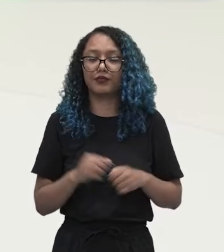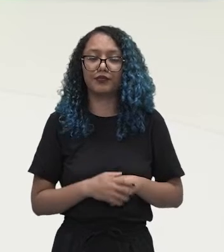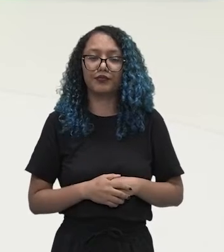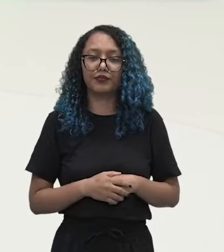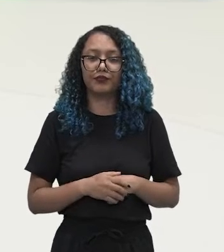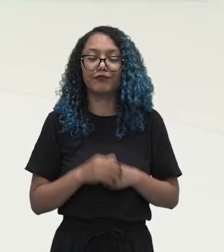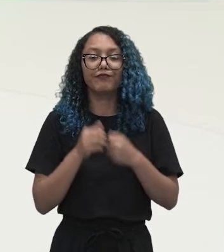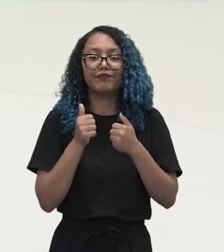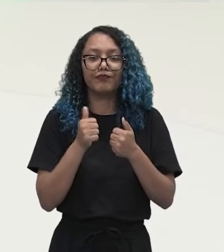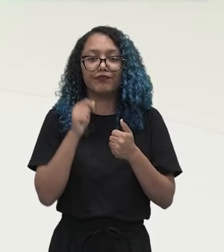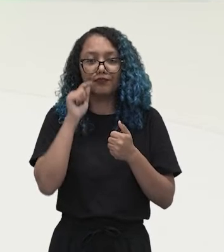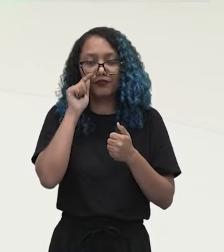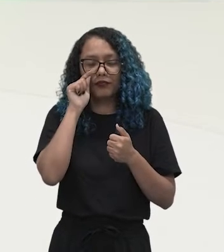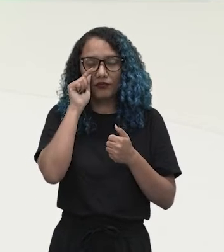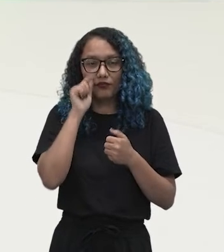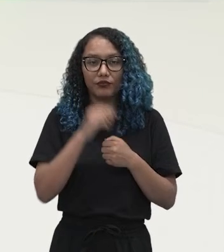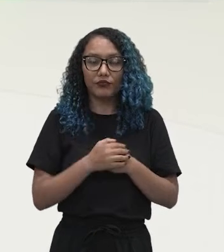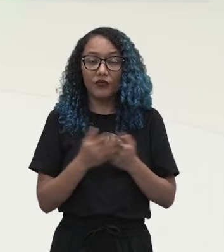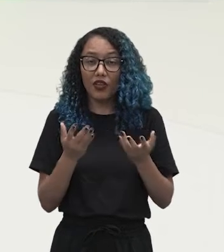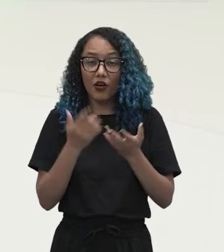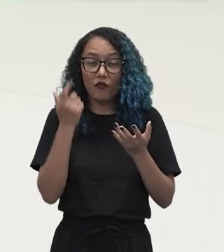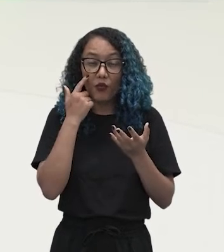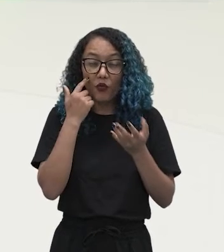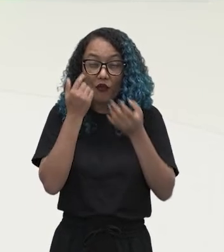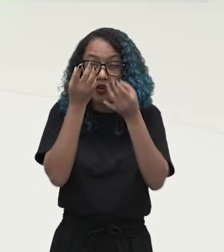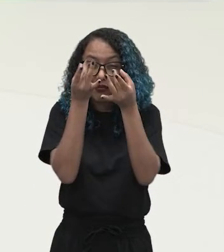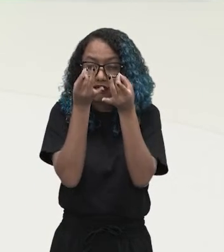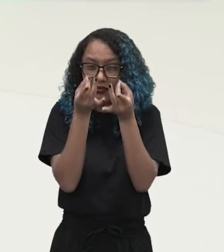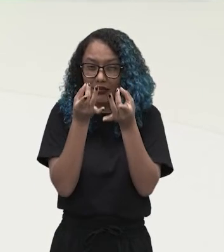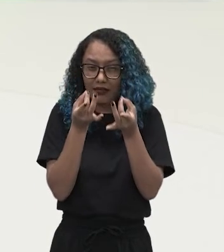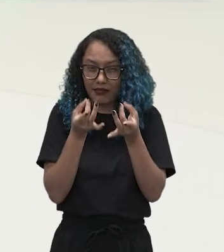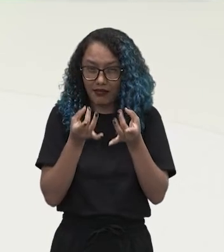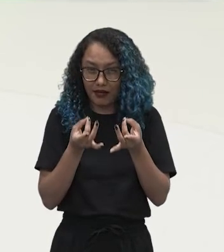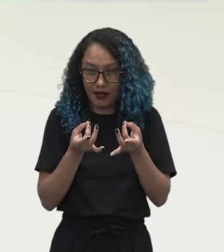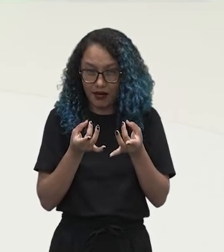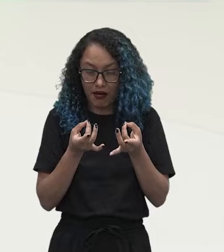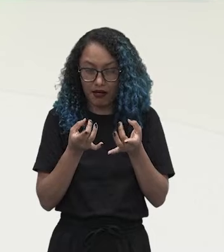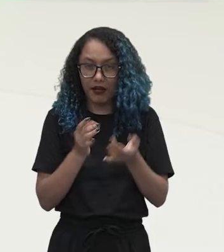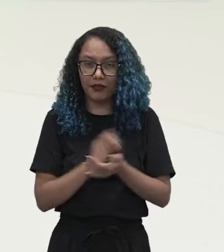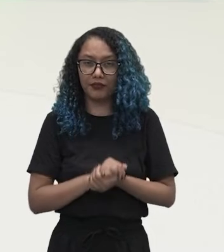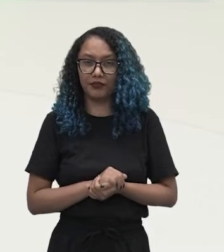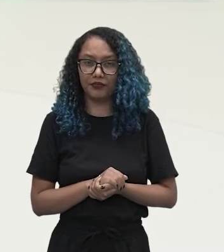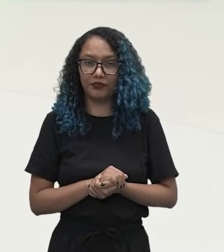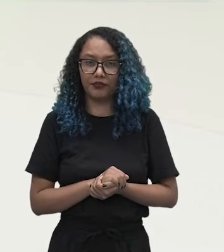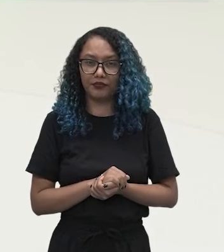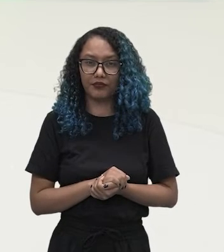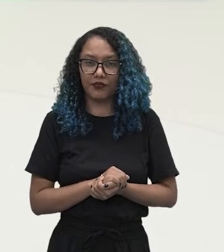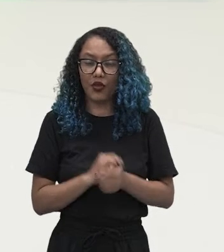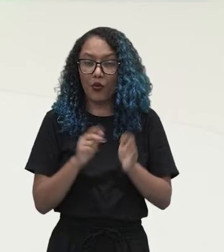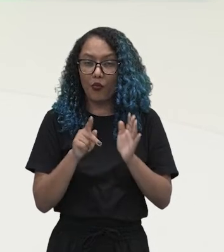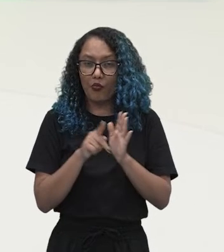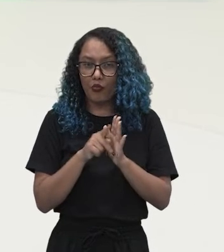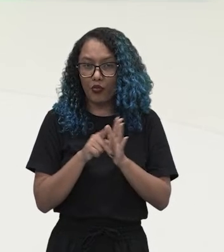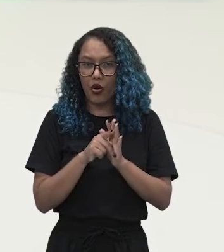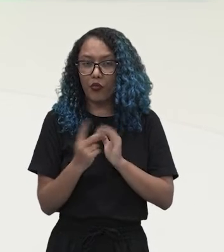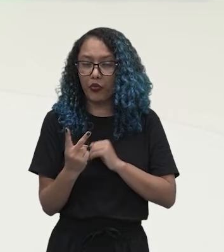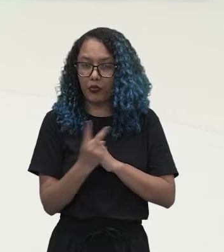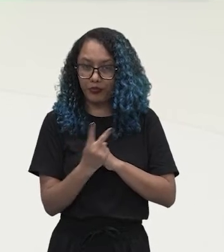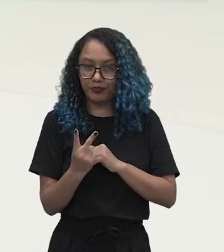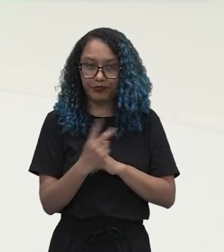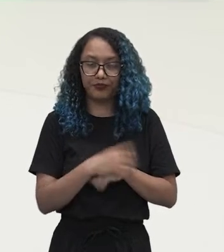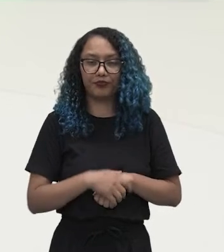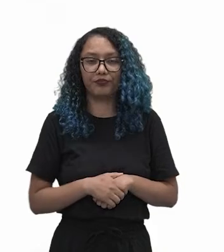aromático, certo? Então, vamos ver agora detalhadamente a classificação aí das cadeias aromáticas e das cadeias